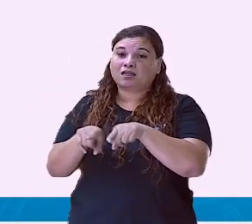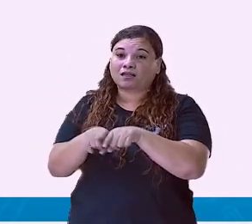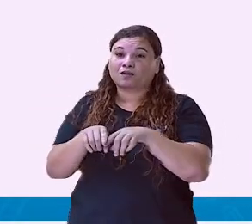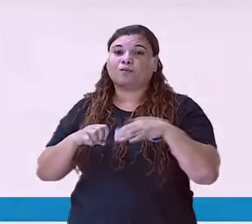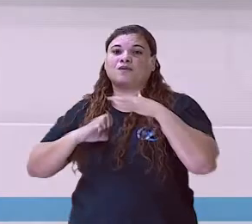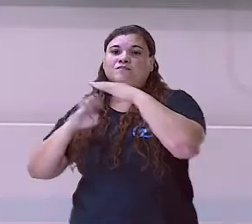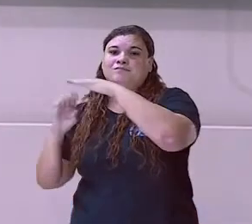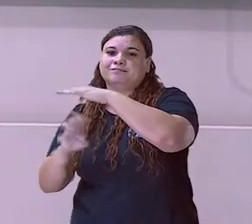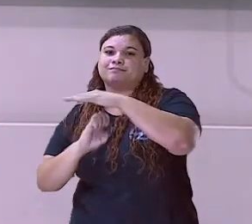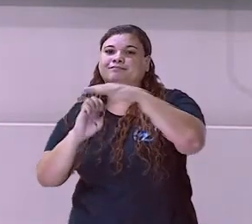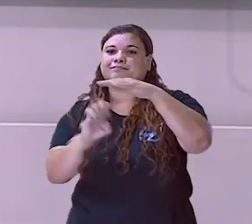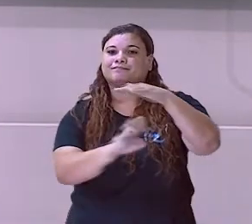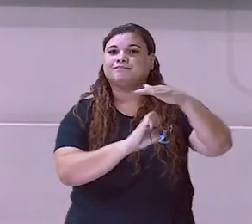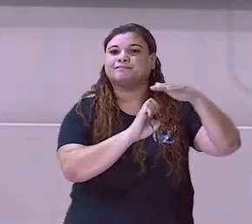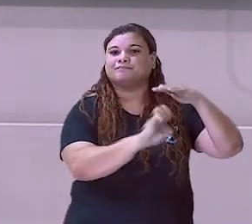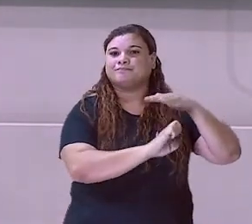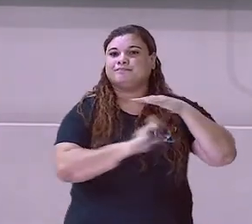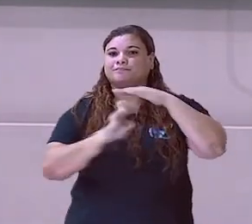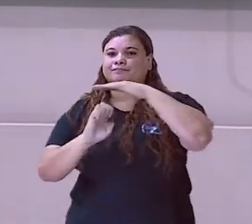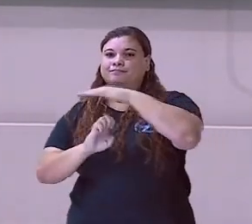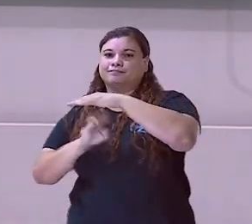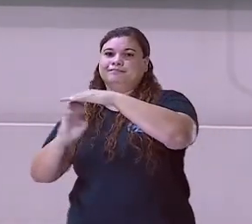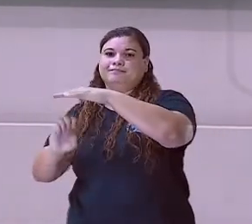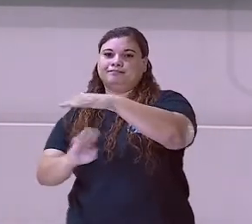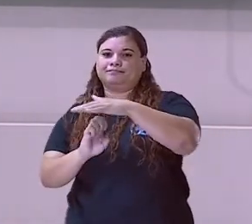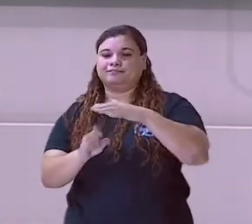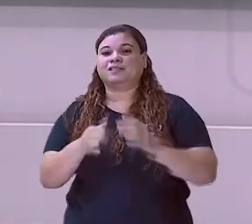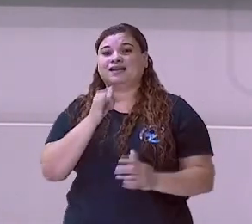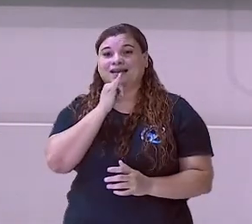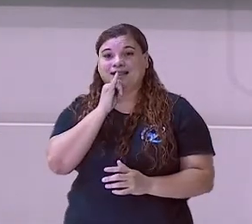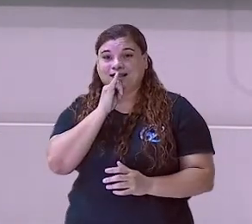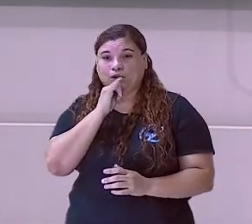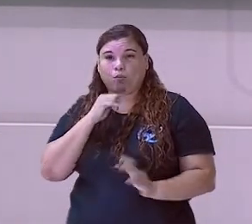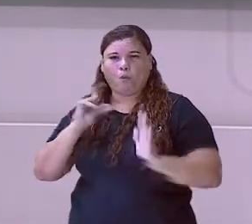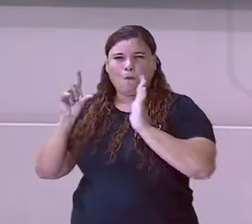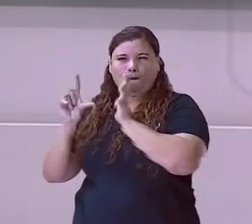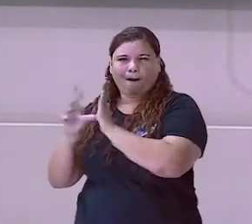a prestação de serviço, é o setor que mais tem